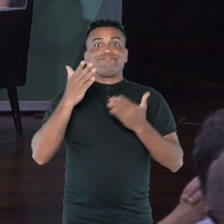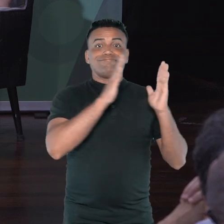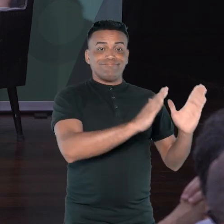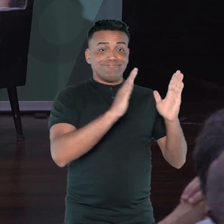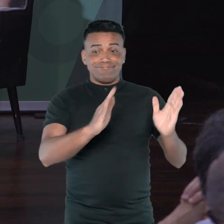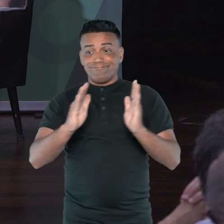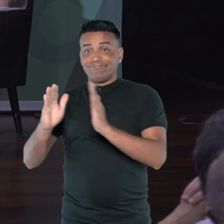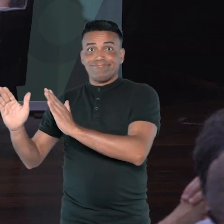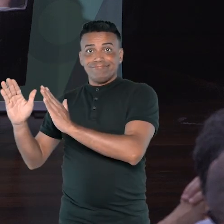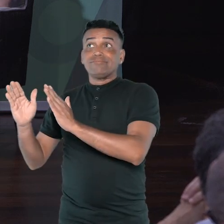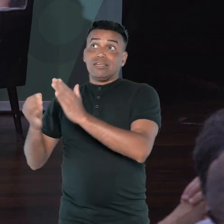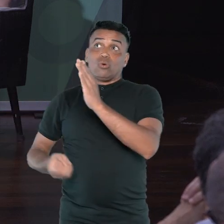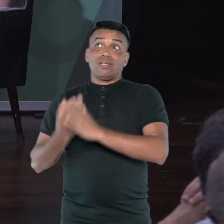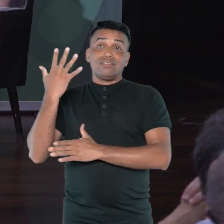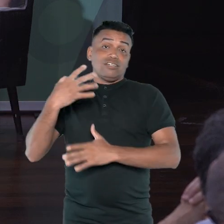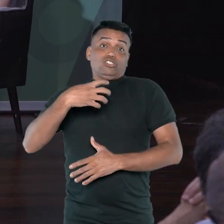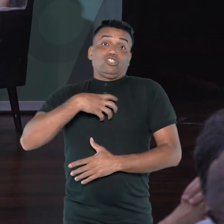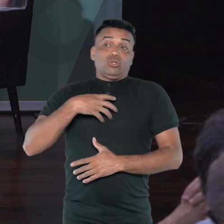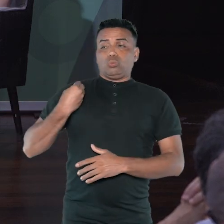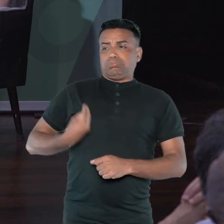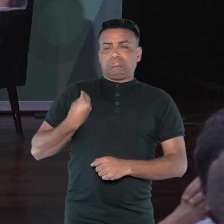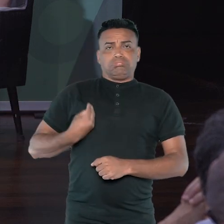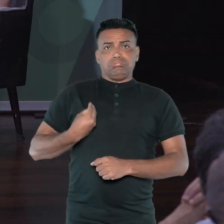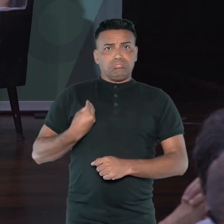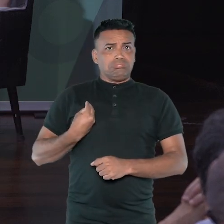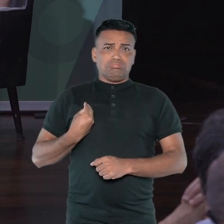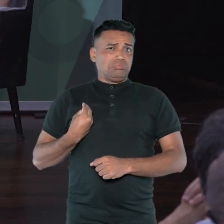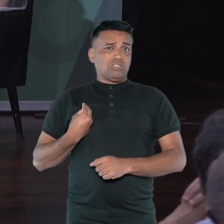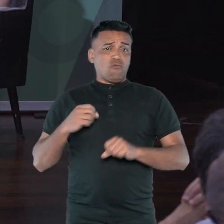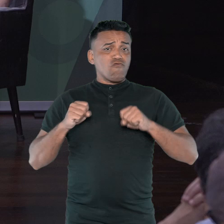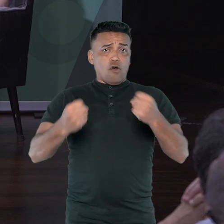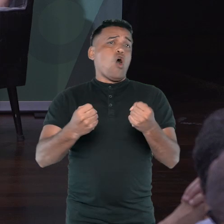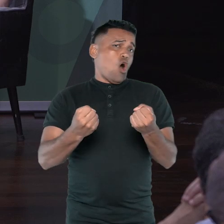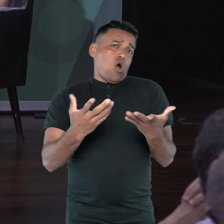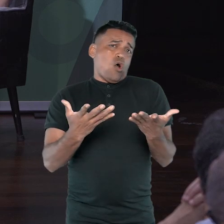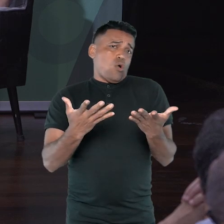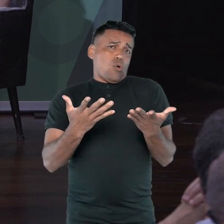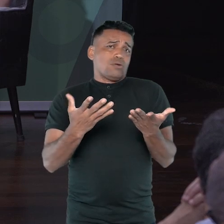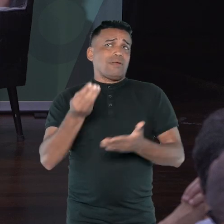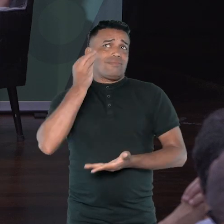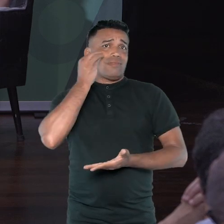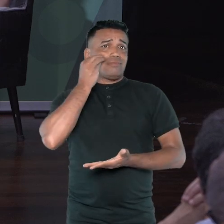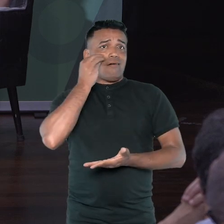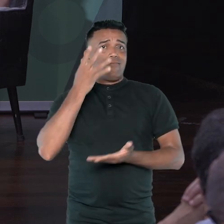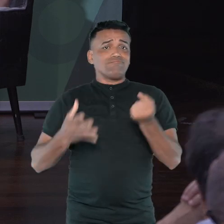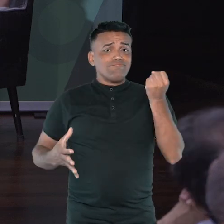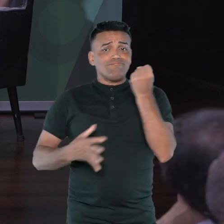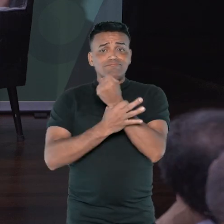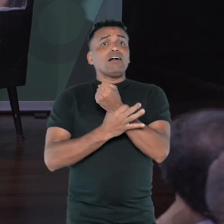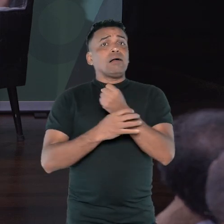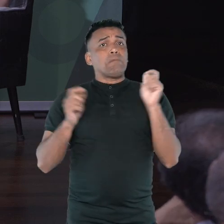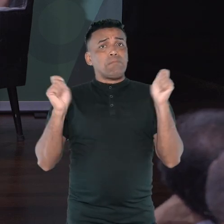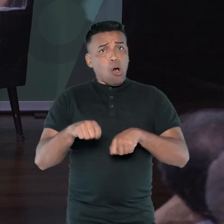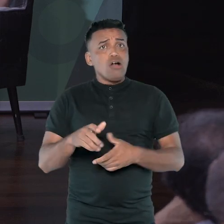muito presente, muito material, muito forte, para tentar assegurar que alguma coisa